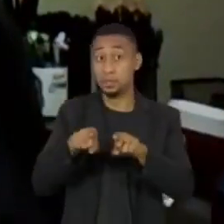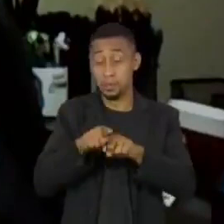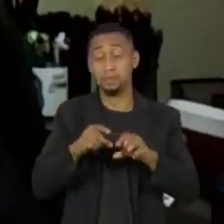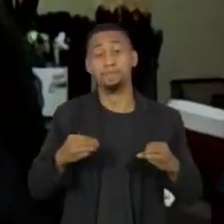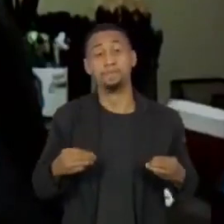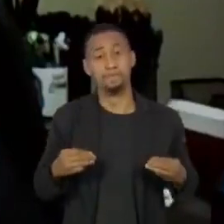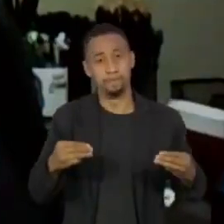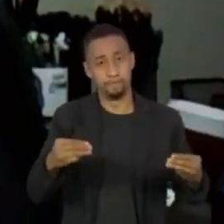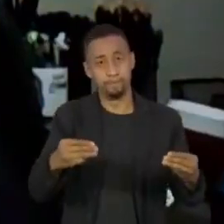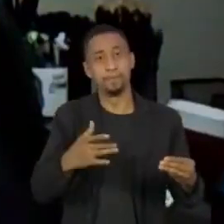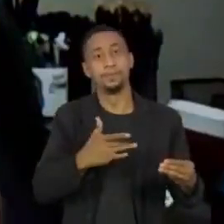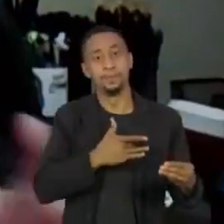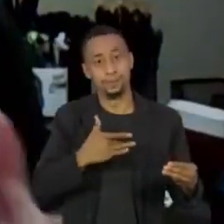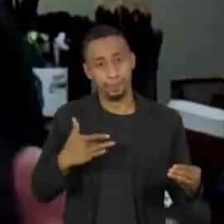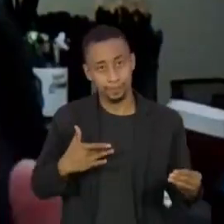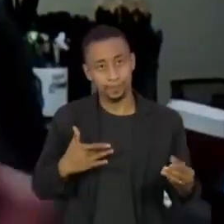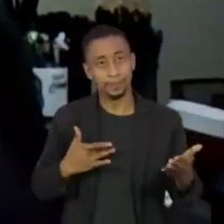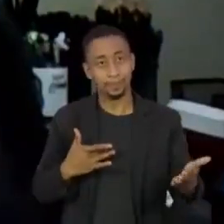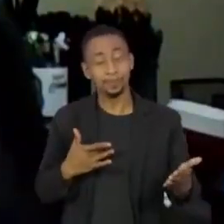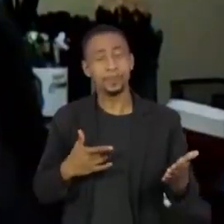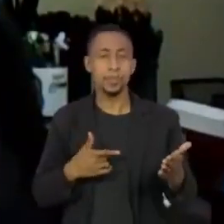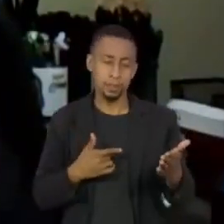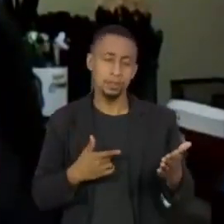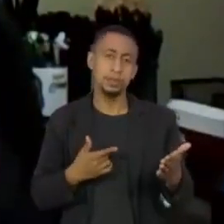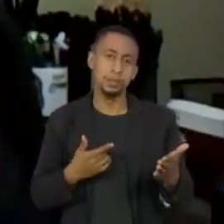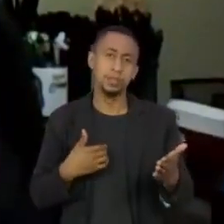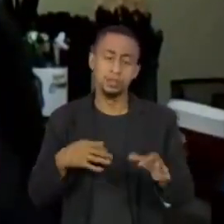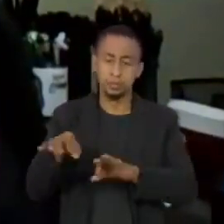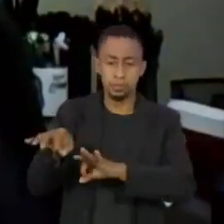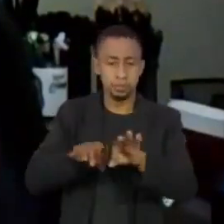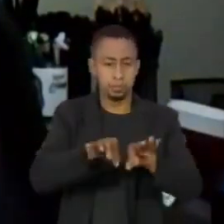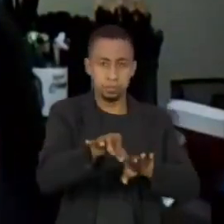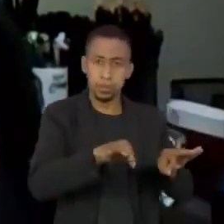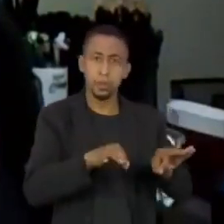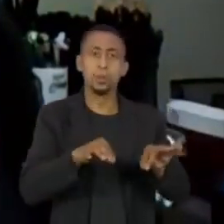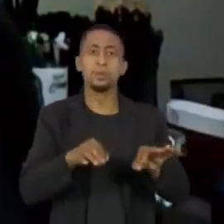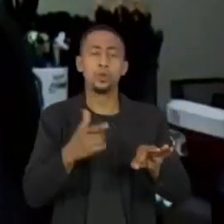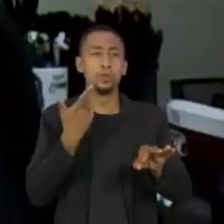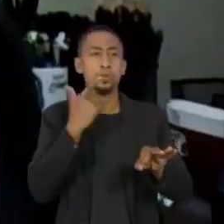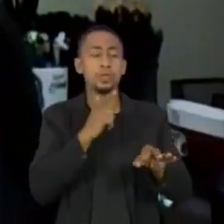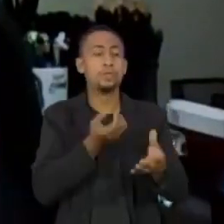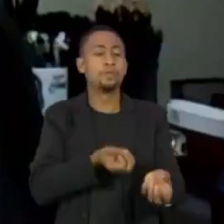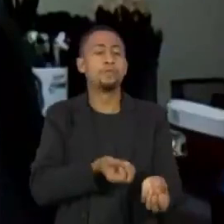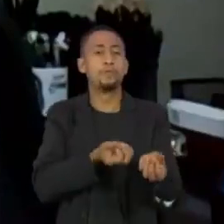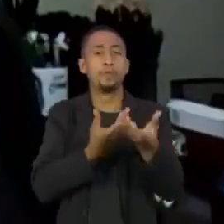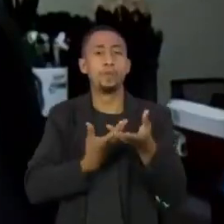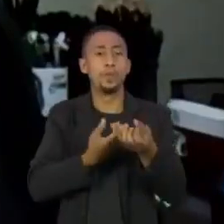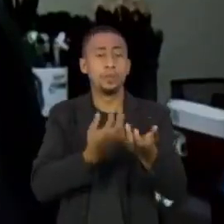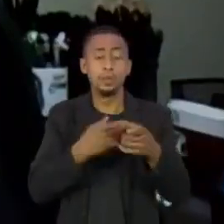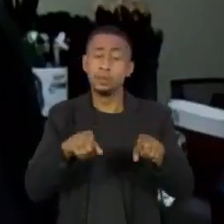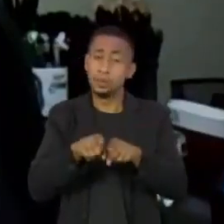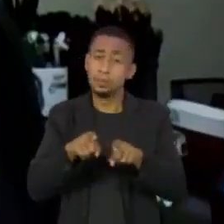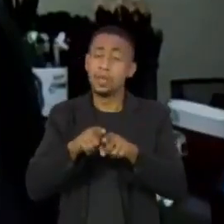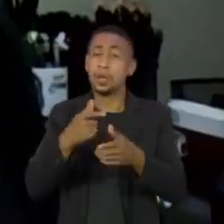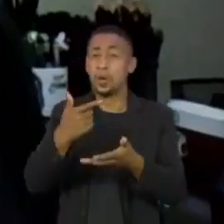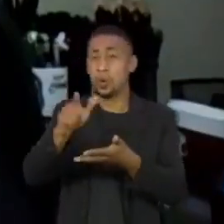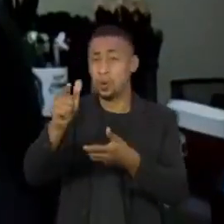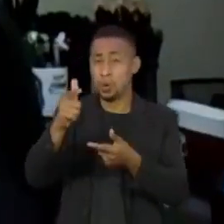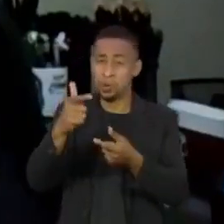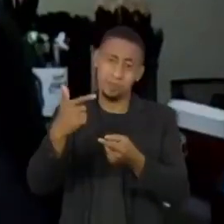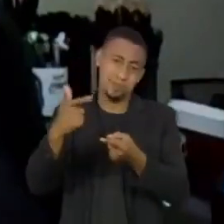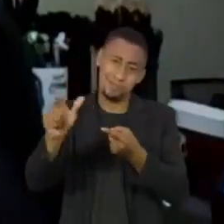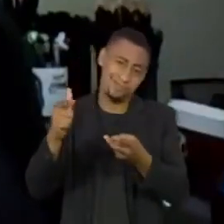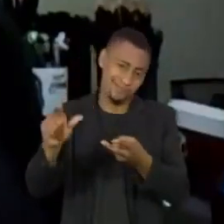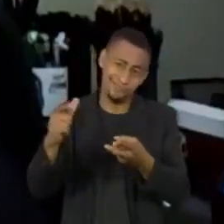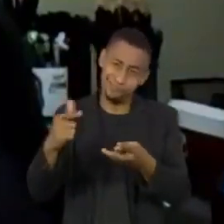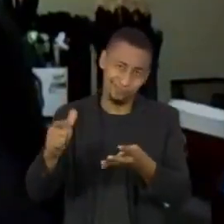Ministério da Saúde, para que nos norteie e, ao mesmo tempo, nos forneça mais doses das outras vacinas